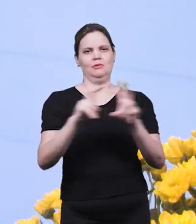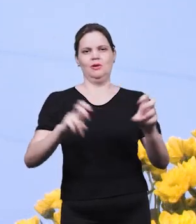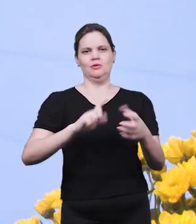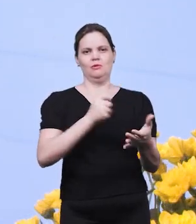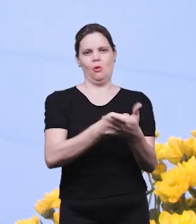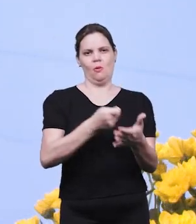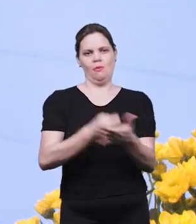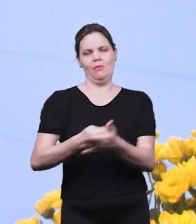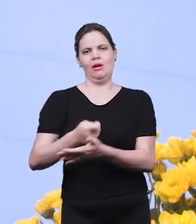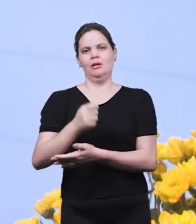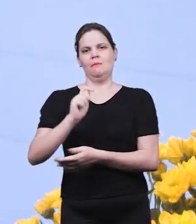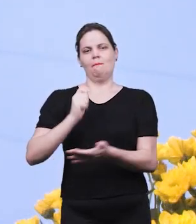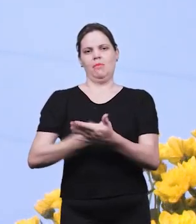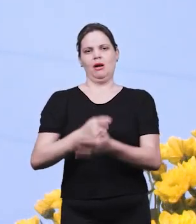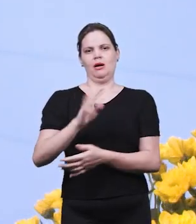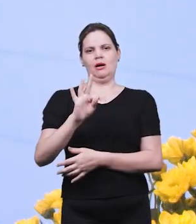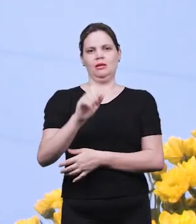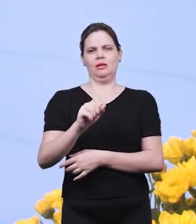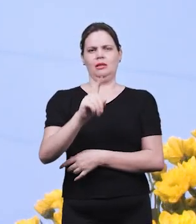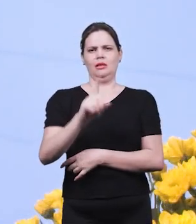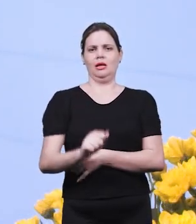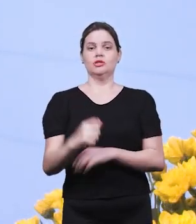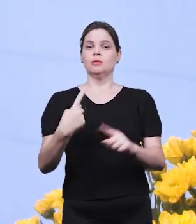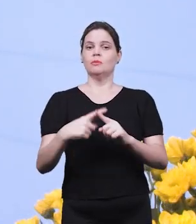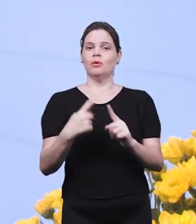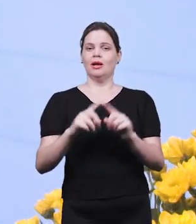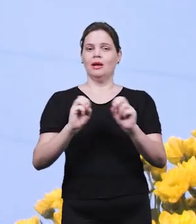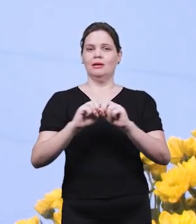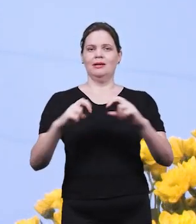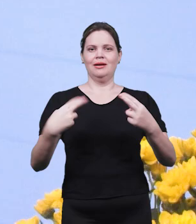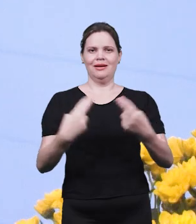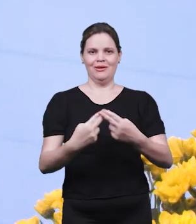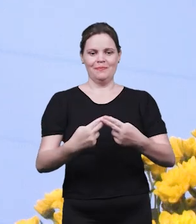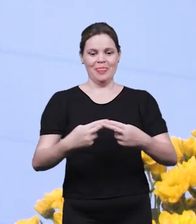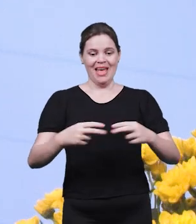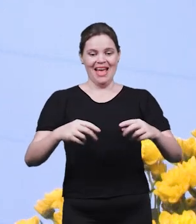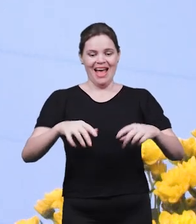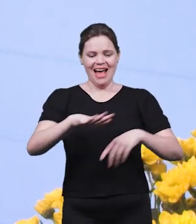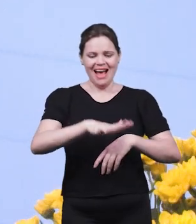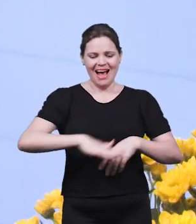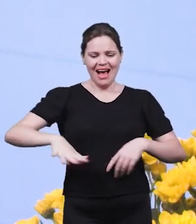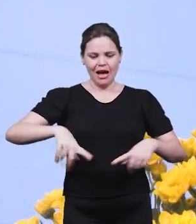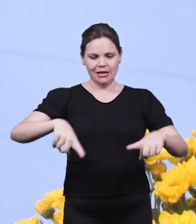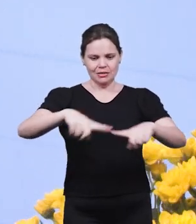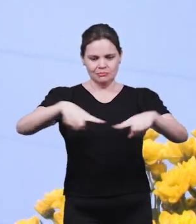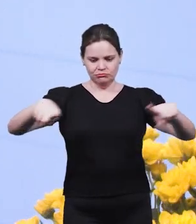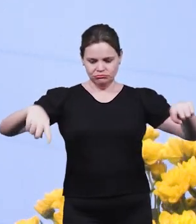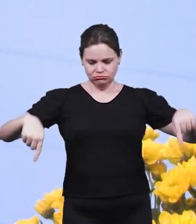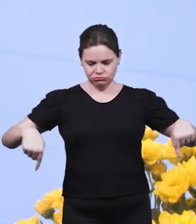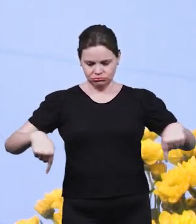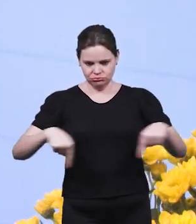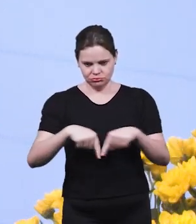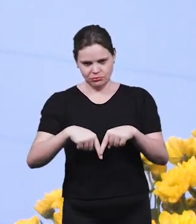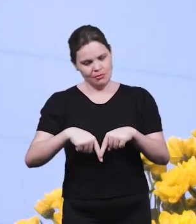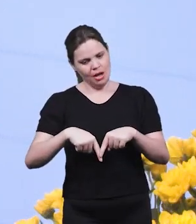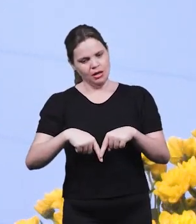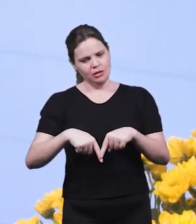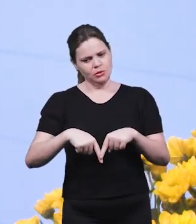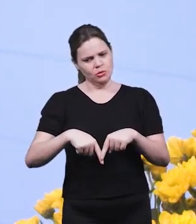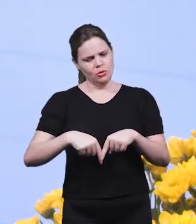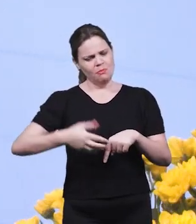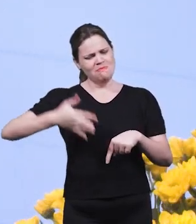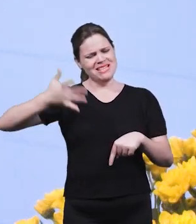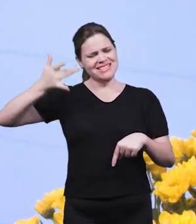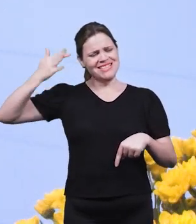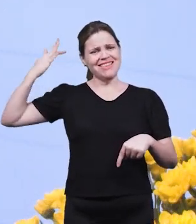cobrança porque a União demarcou áreas mediante um procedimento administrativo e